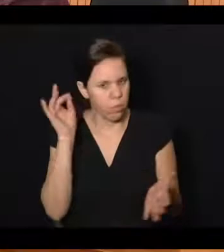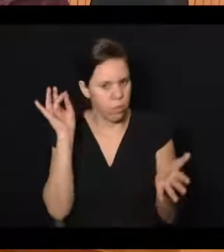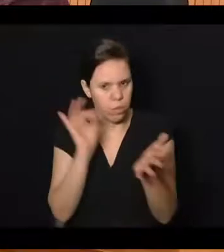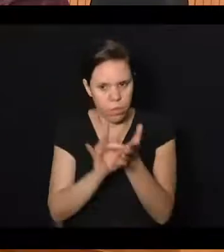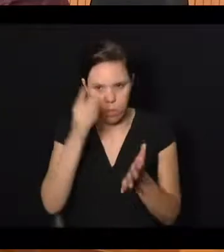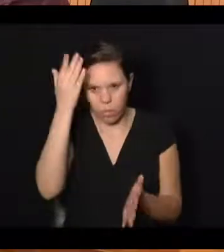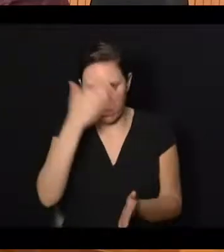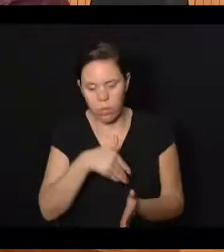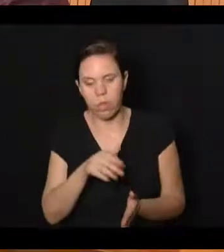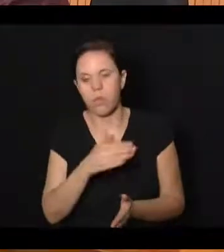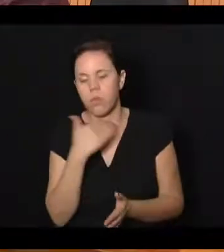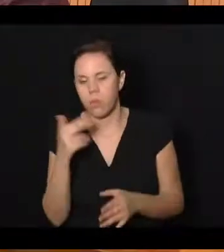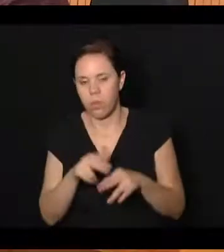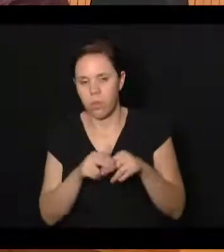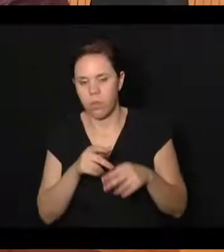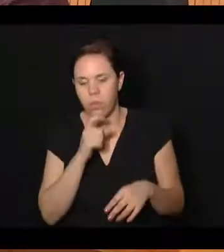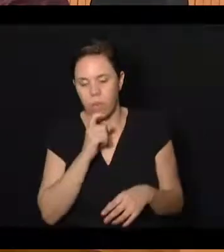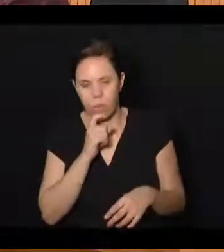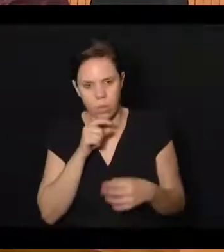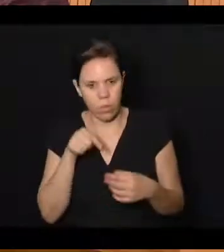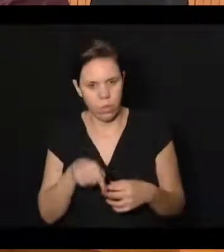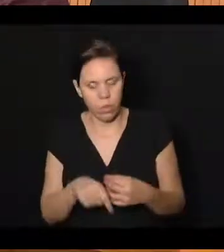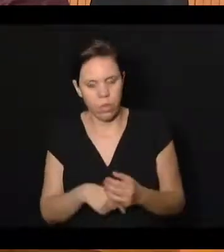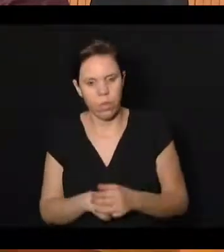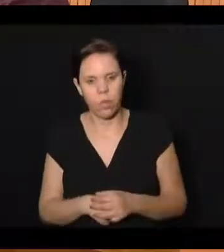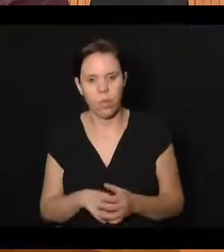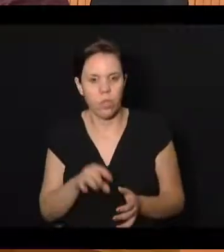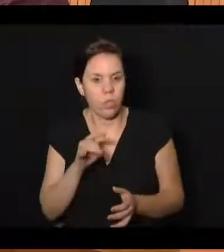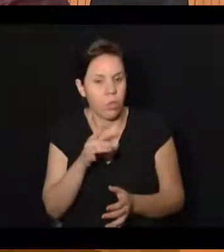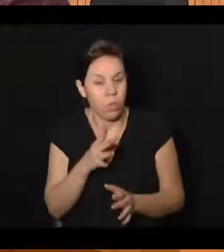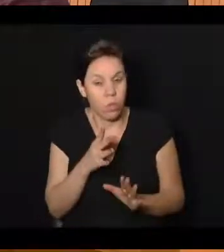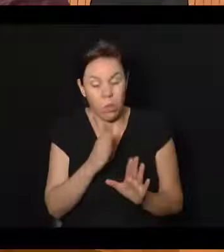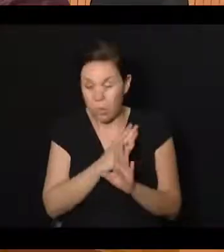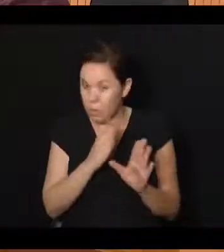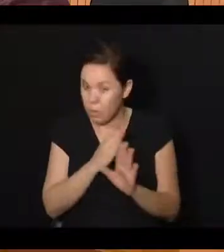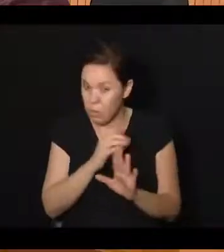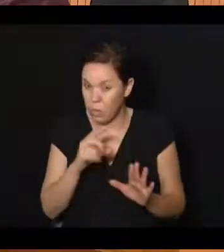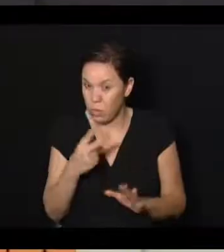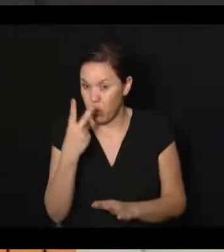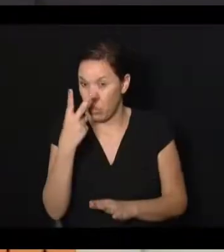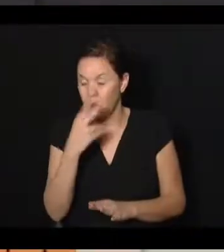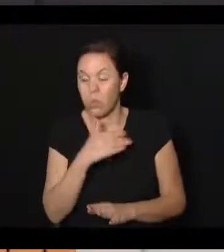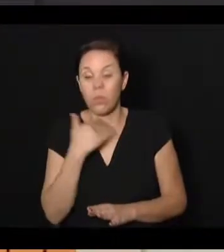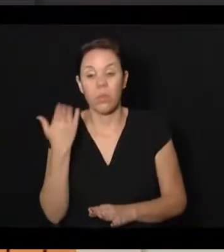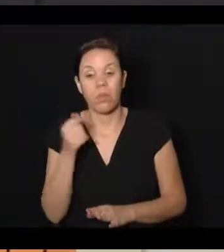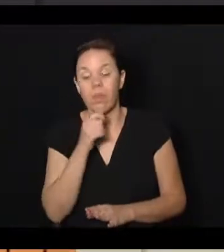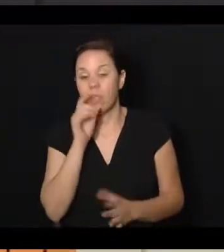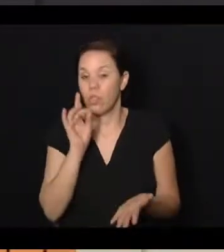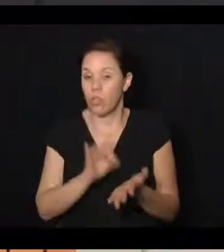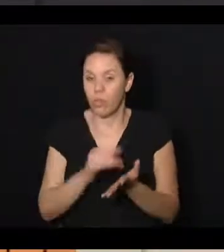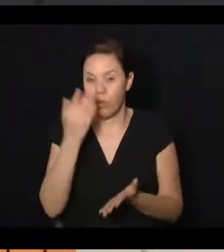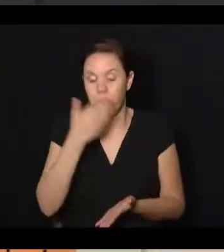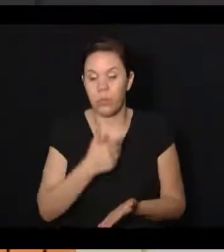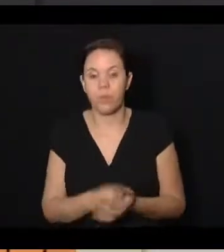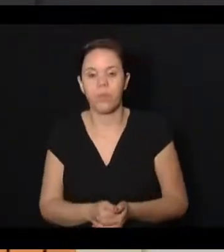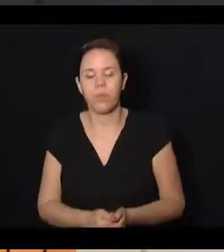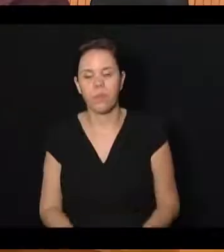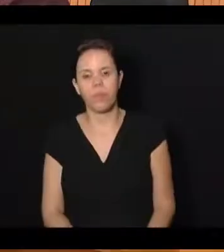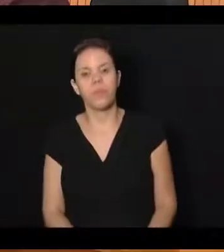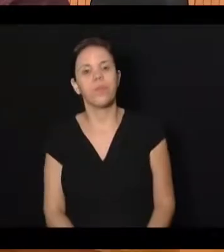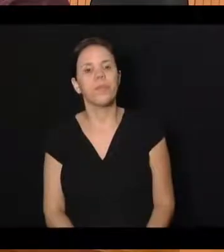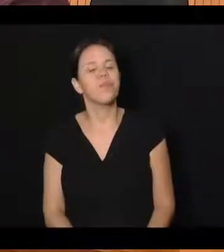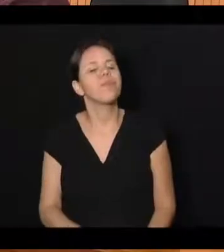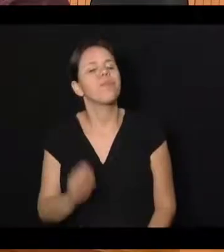nessa só na suspeita ainda estão em teste 2 ohms mas ainda não está confirmado me falou uma